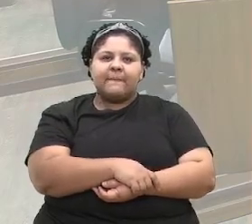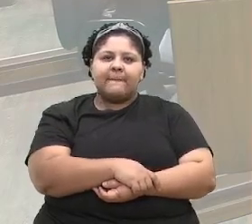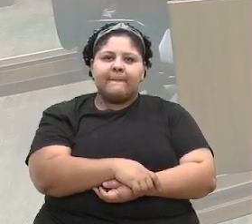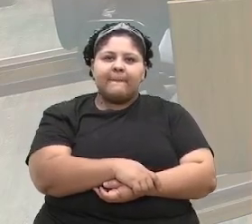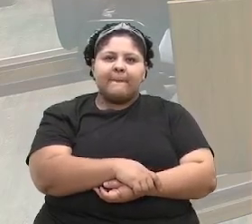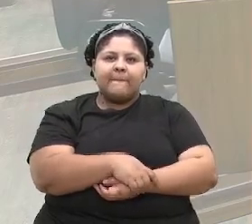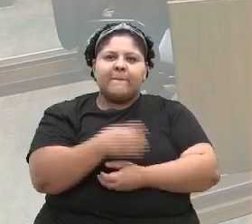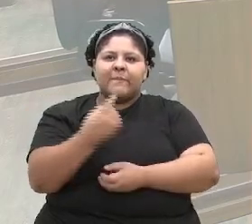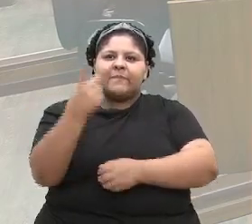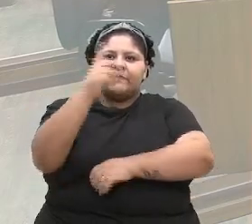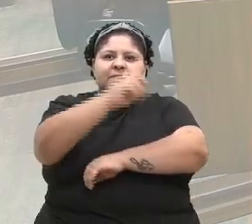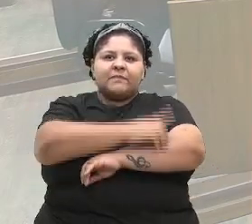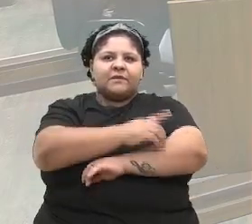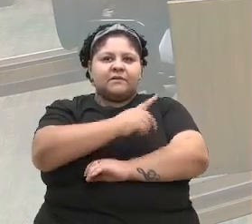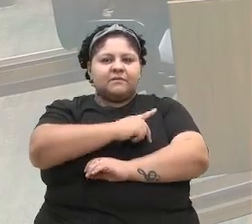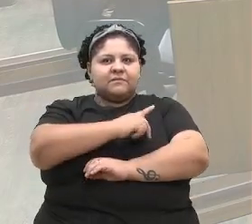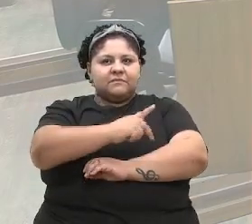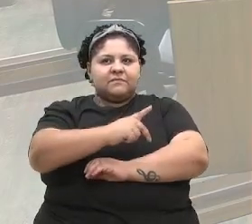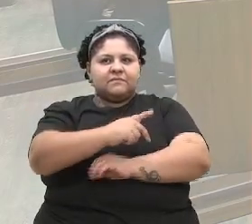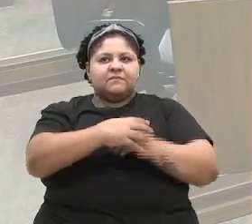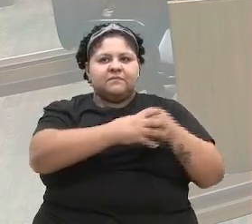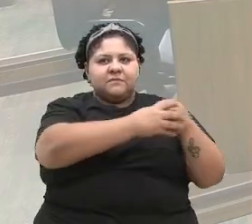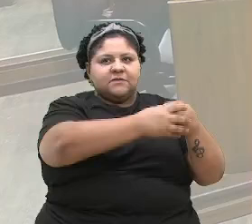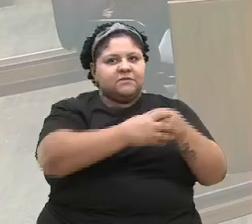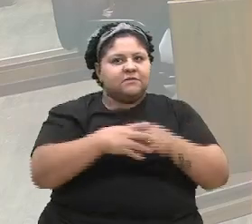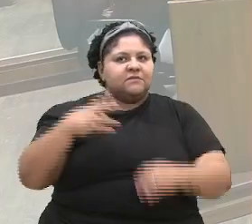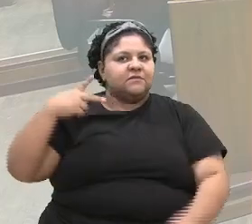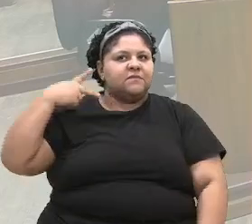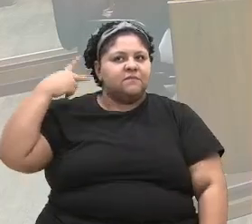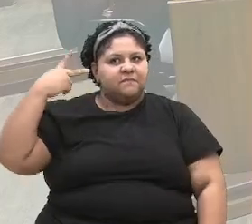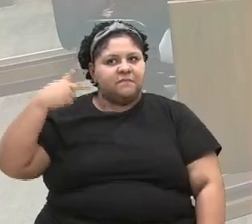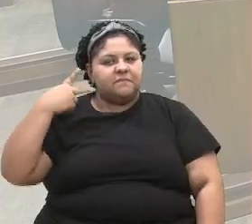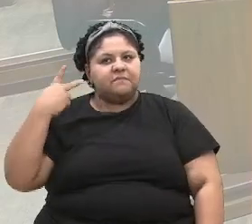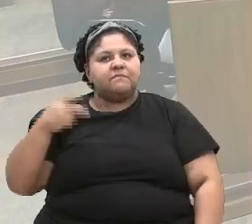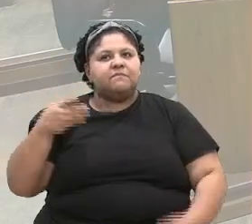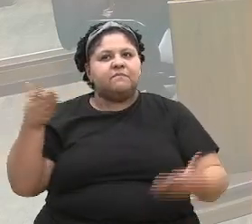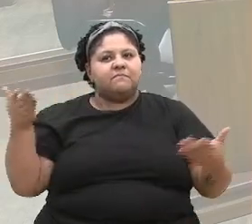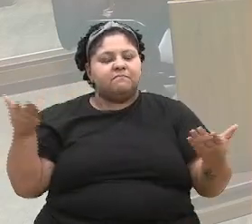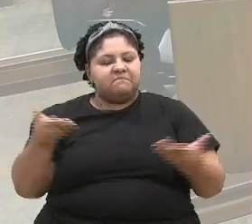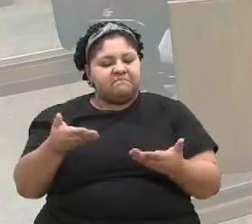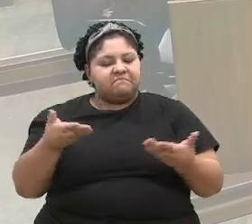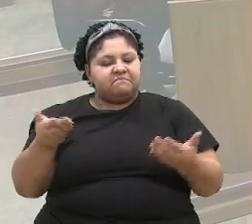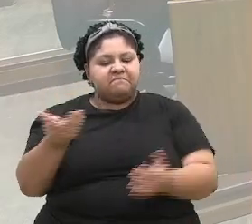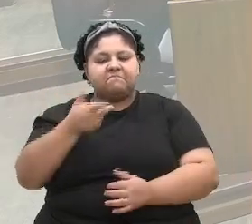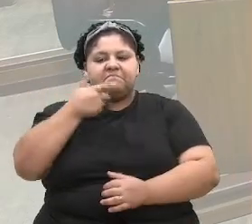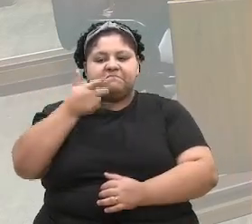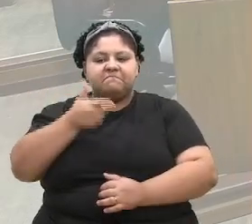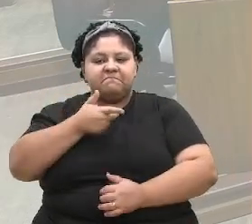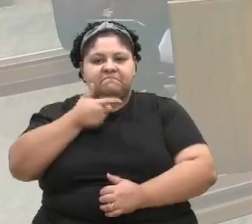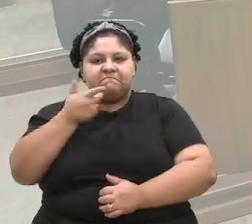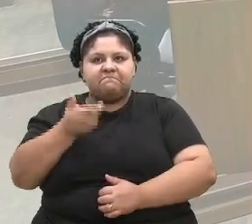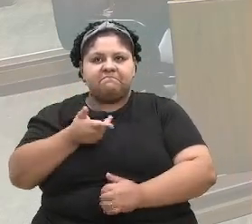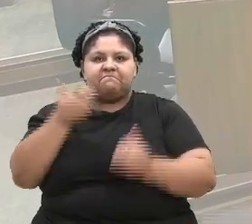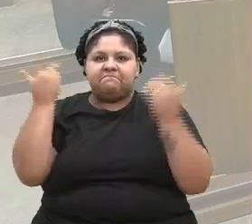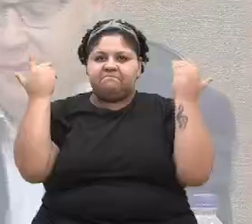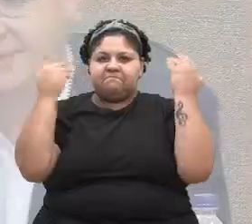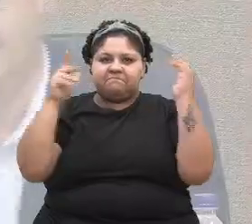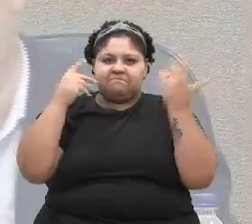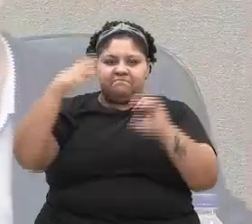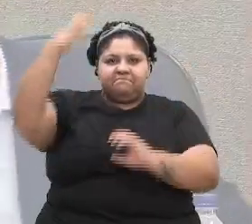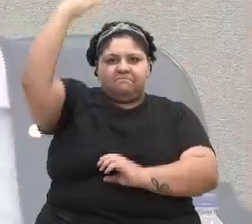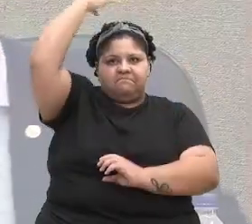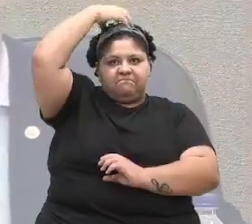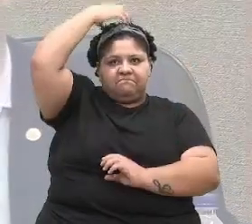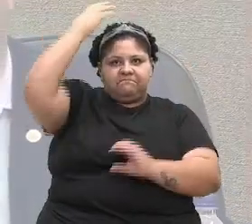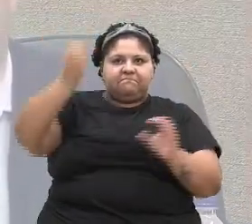Bom dia, senhora presidente, colegas vereadores. Estou enviando o voto de congratulações à rainha da Festa